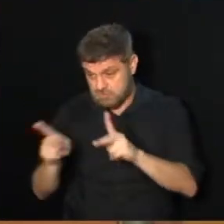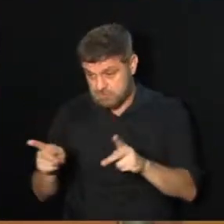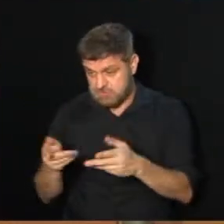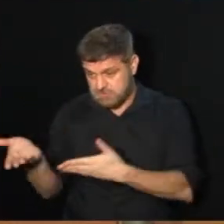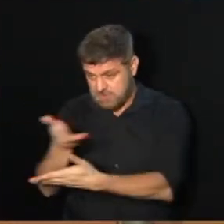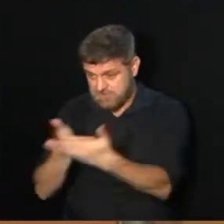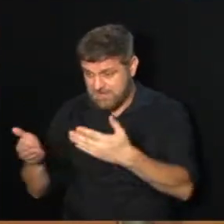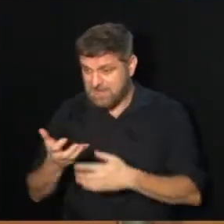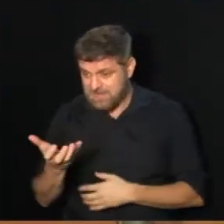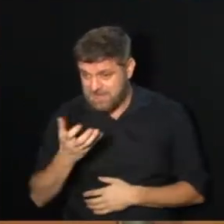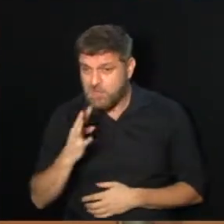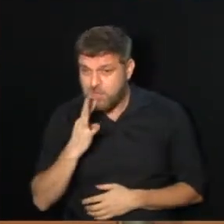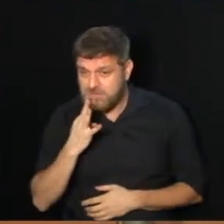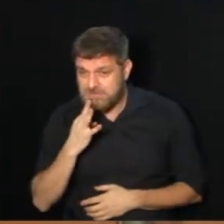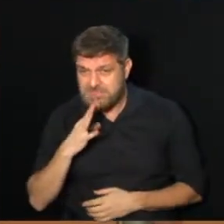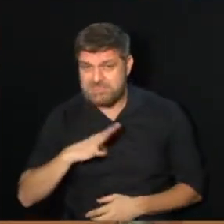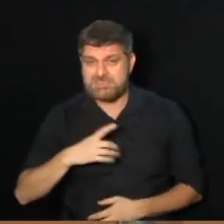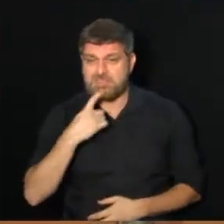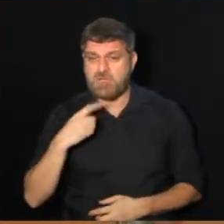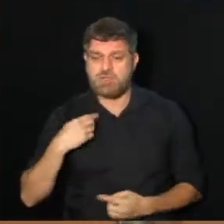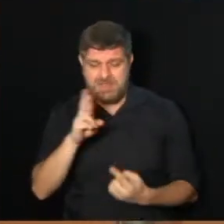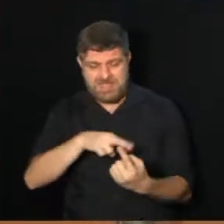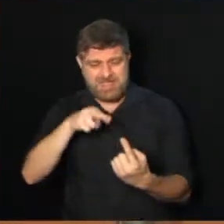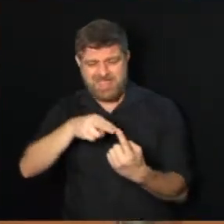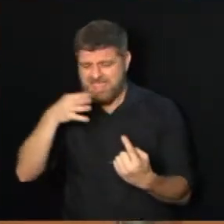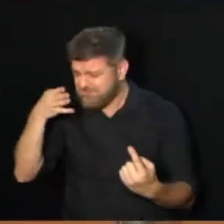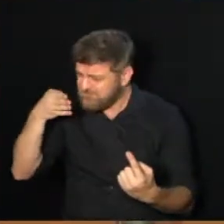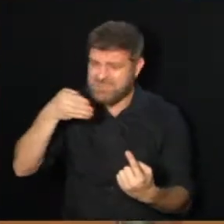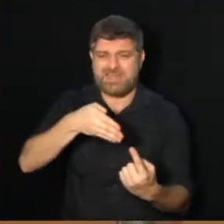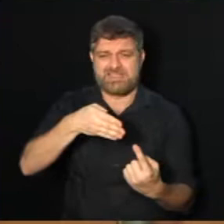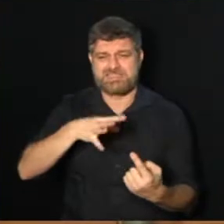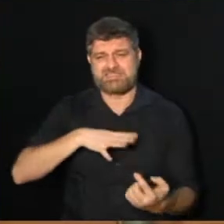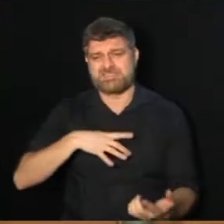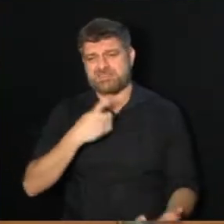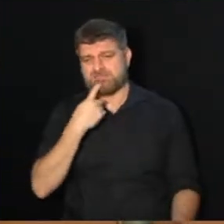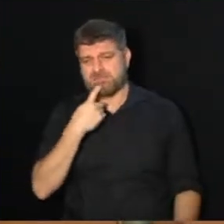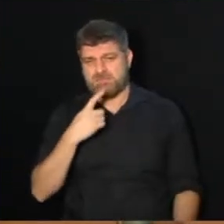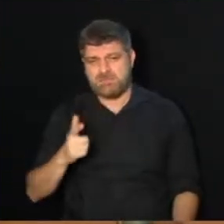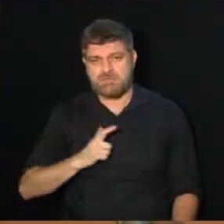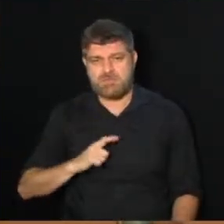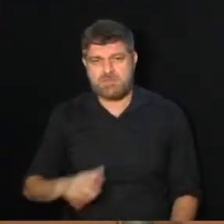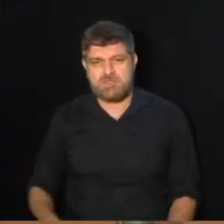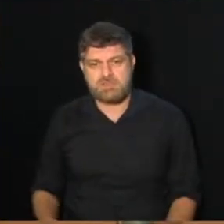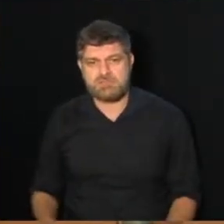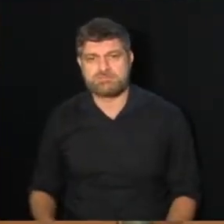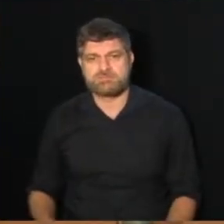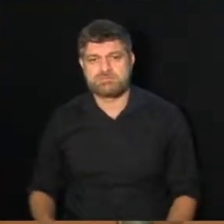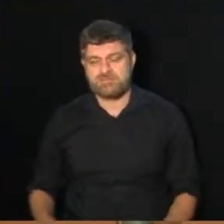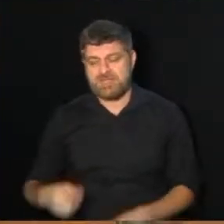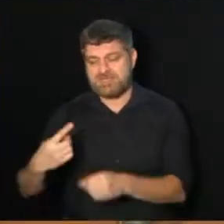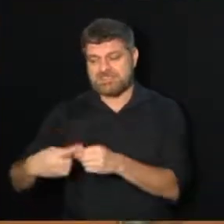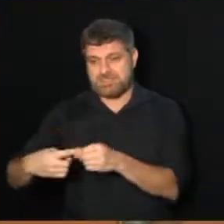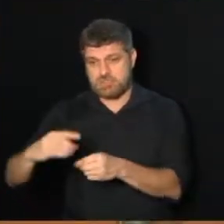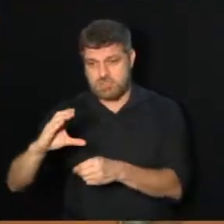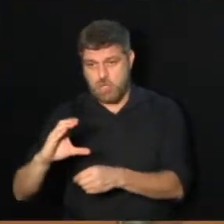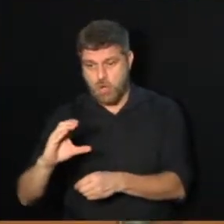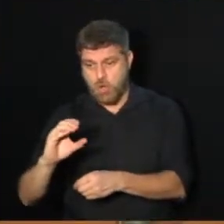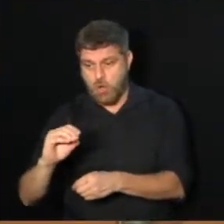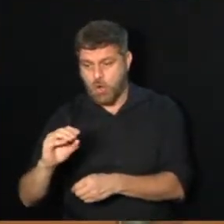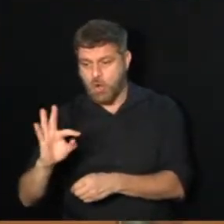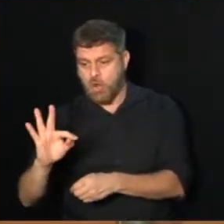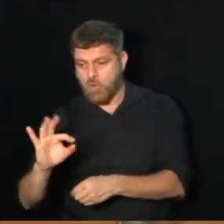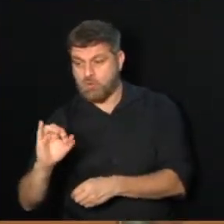conhecer o que está sendo feito no município, a gente virou referência. Semana passada, tivemos a equipe da Secretaria Municipal da Educação de Cotia aqui, para